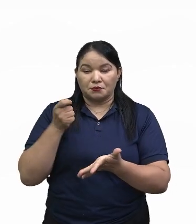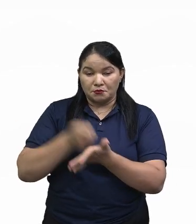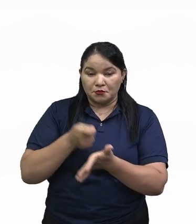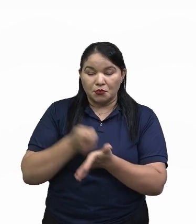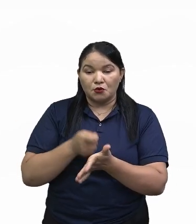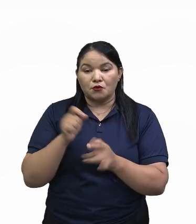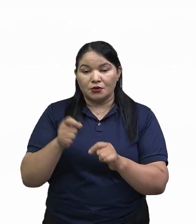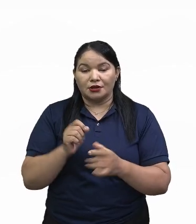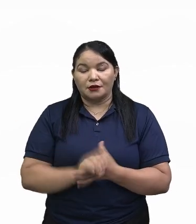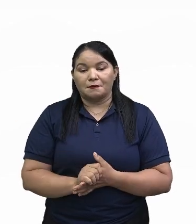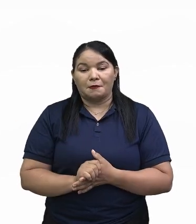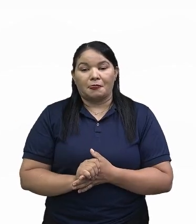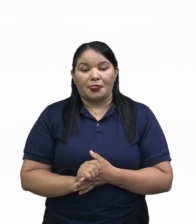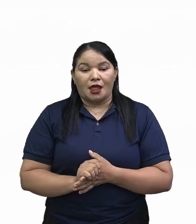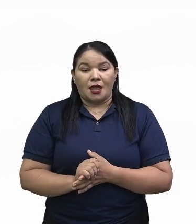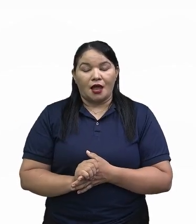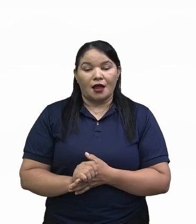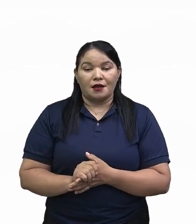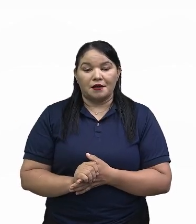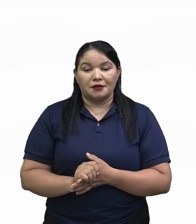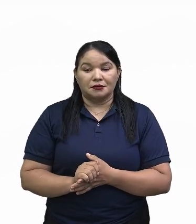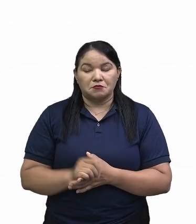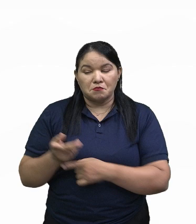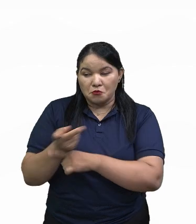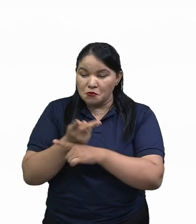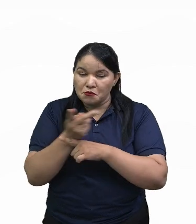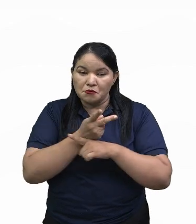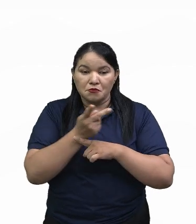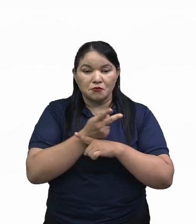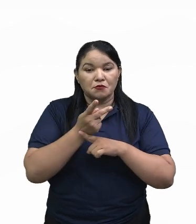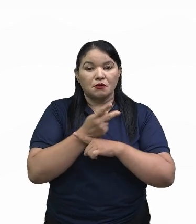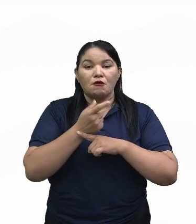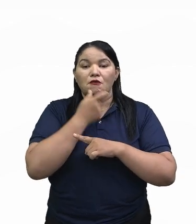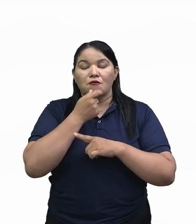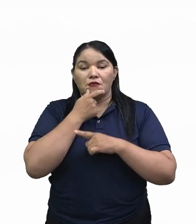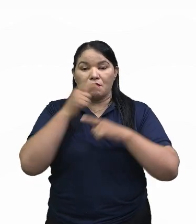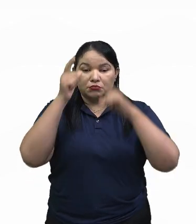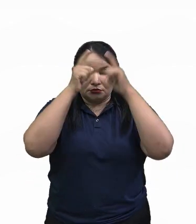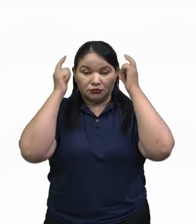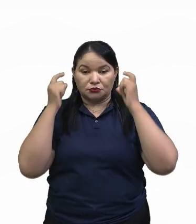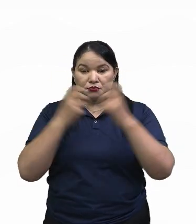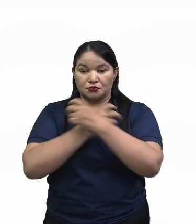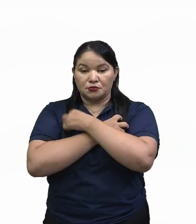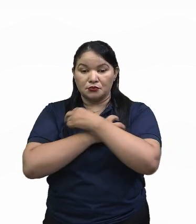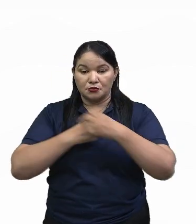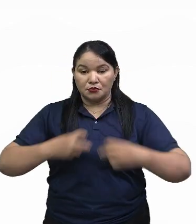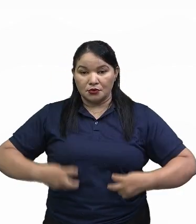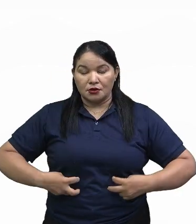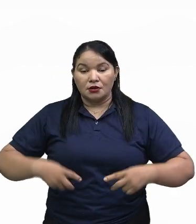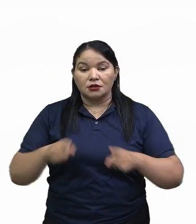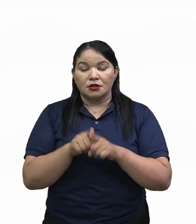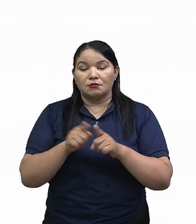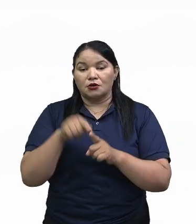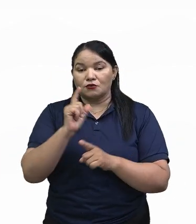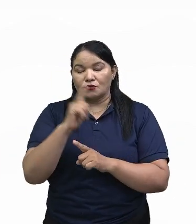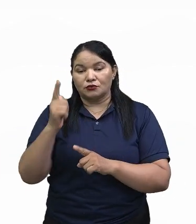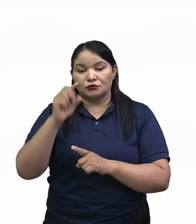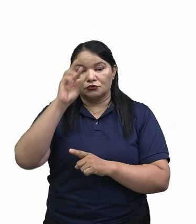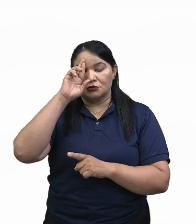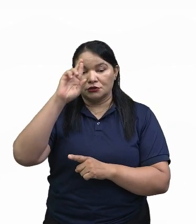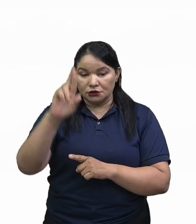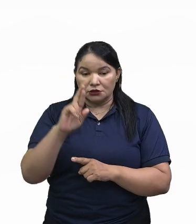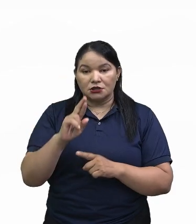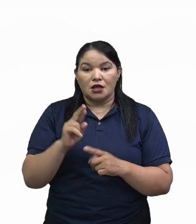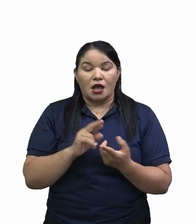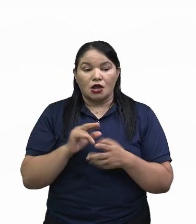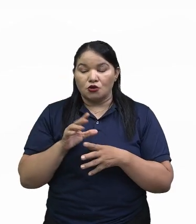né, não às bruxas, mas ao Lampião e aos líderes do movimento do cangaço, até lograr